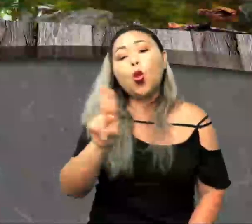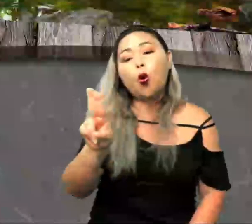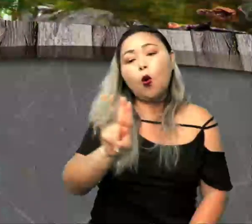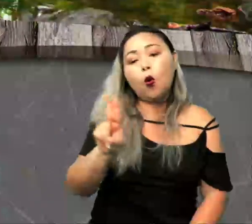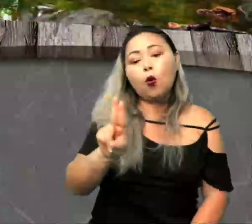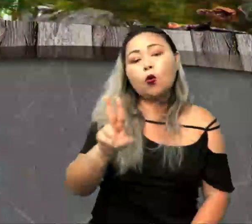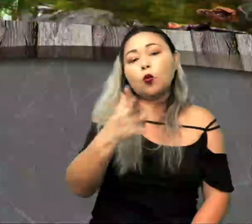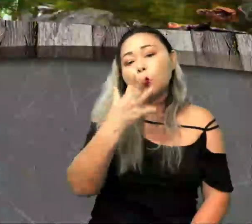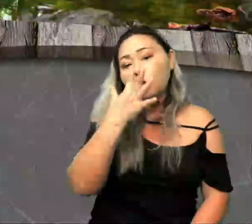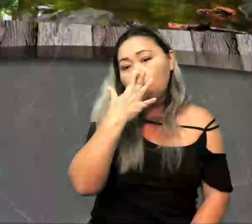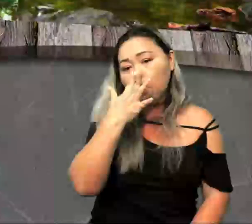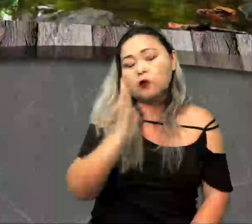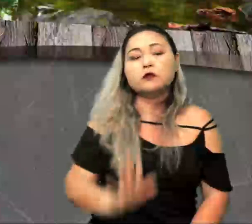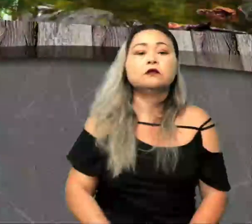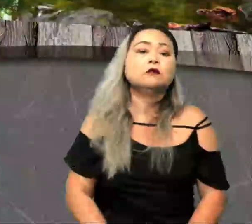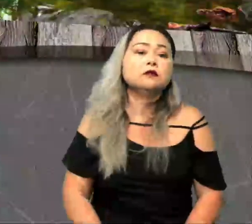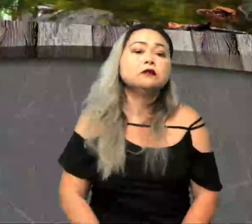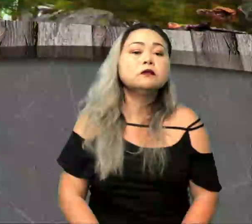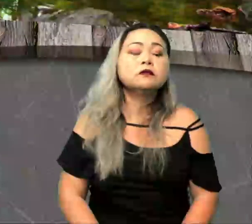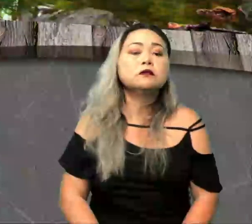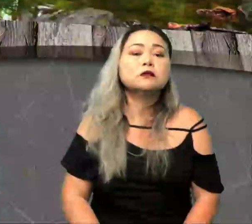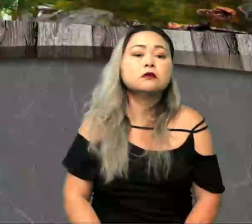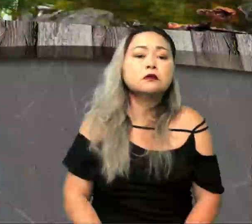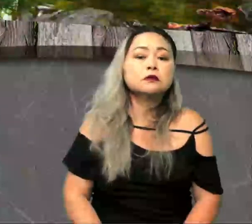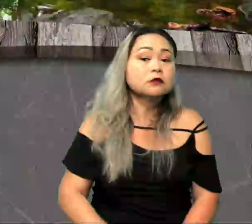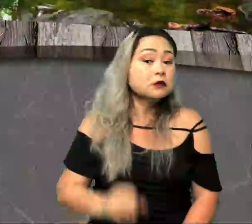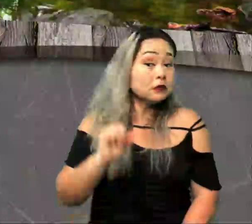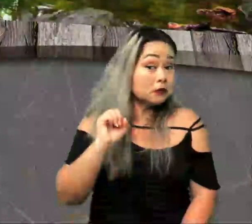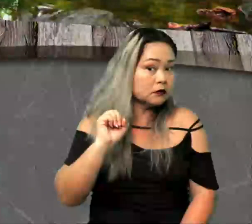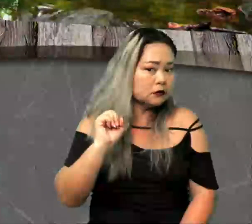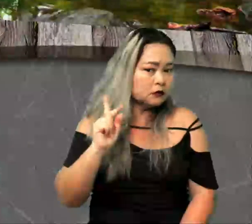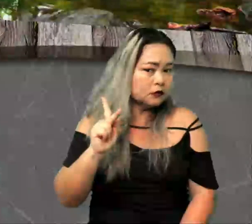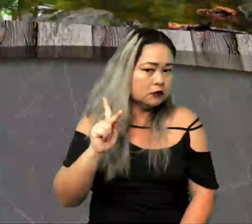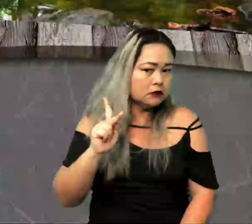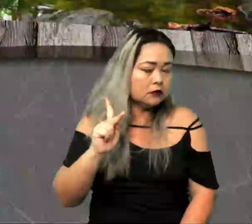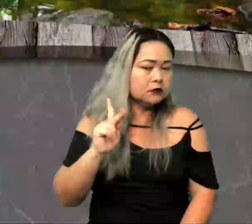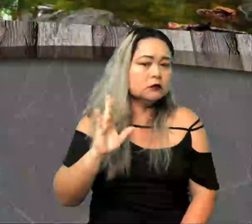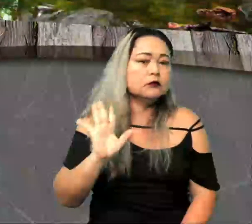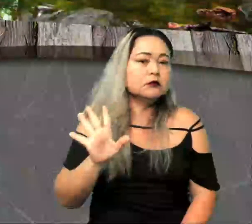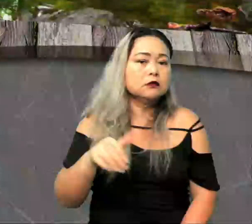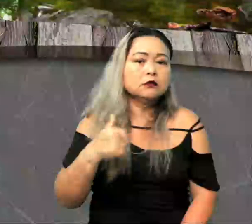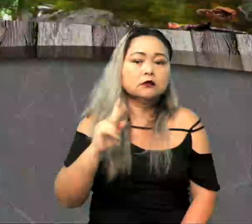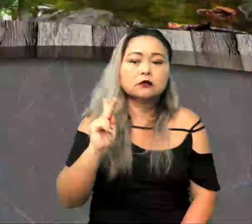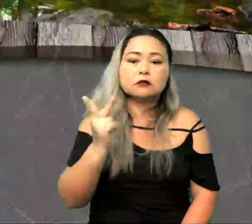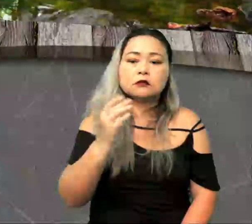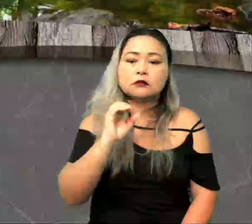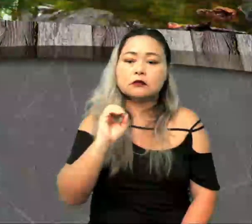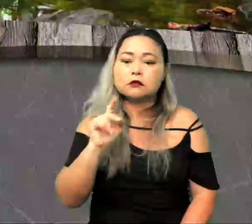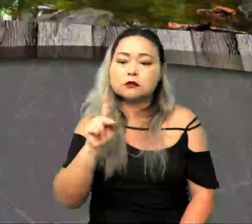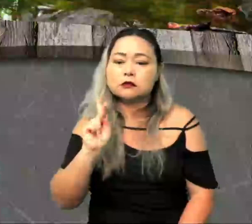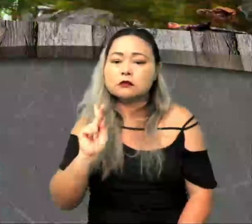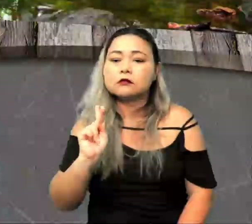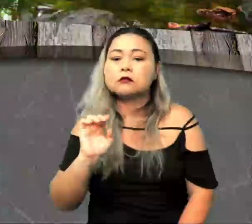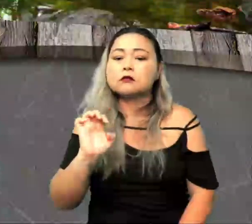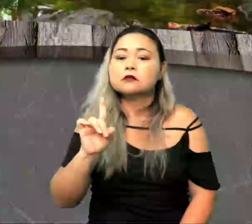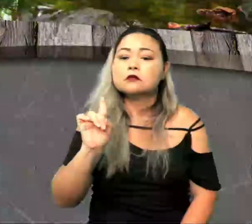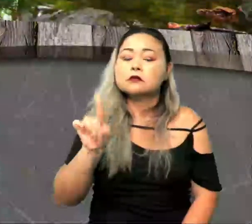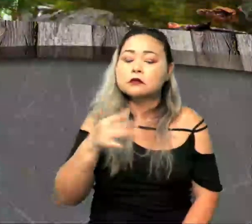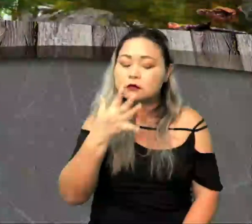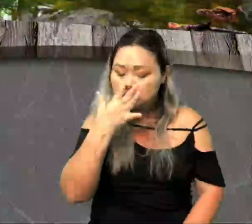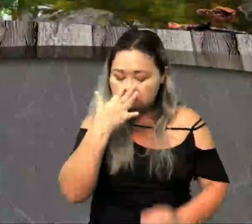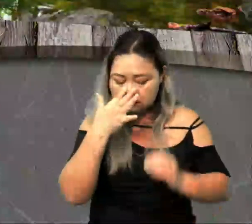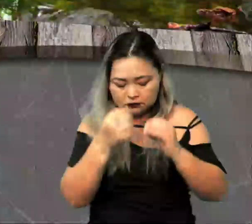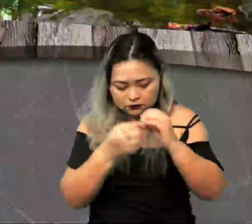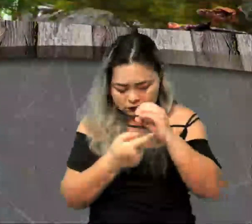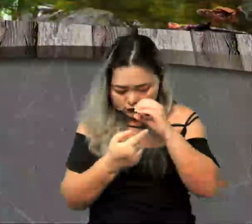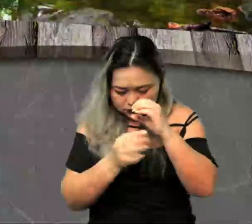da observação dessas unidades. Ok, a gente está falando aí daquilo que Robert Hooke observou, no caso, esses